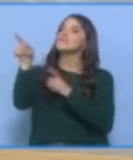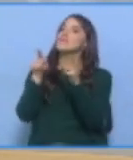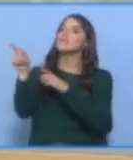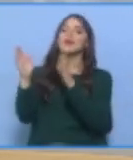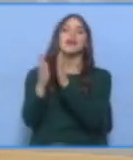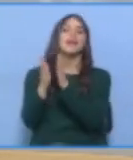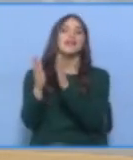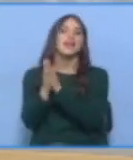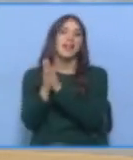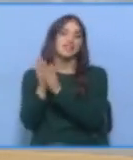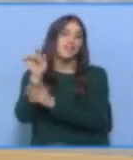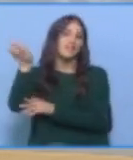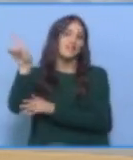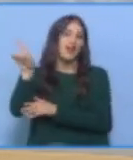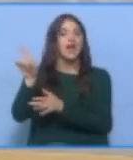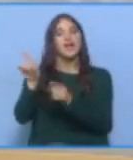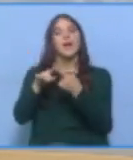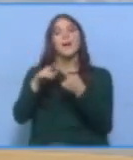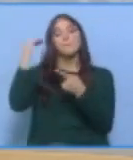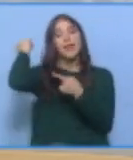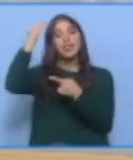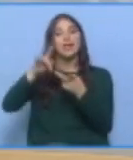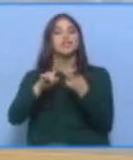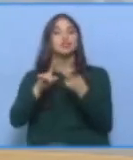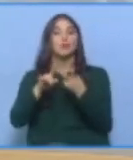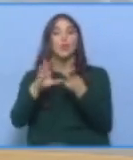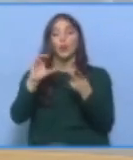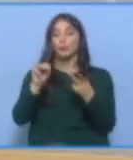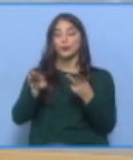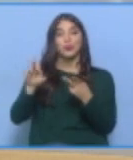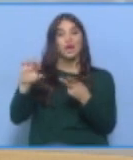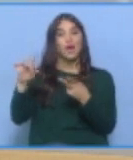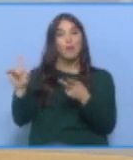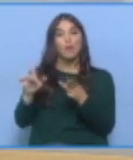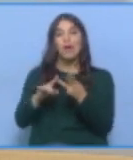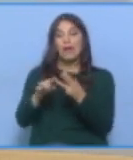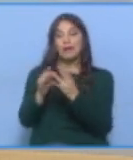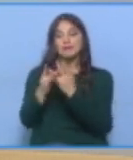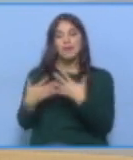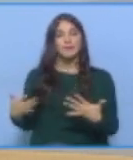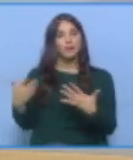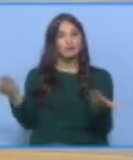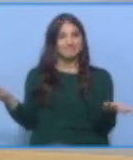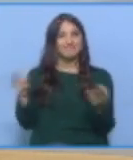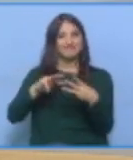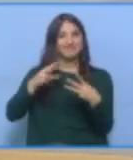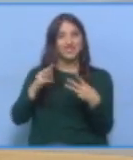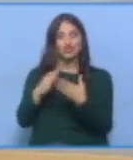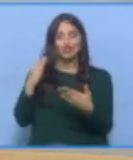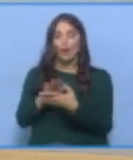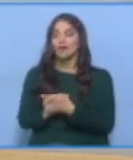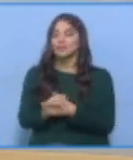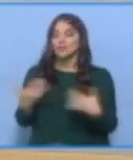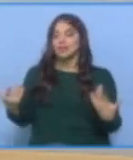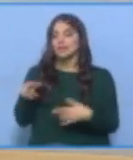comunhão e no casamento. E então, eles seguem esta vida. Os avós do